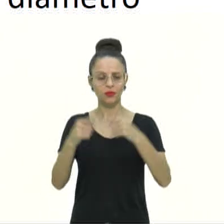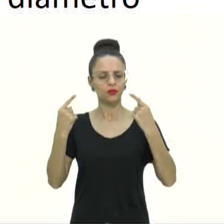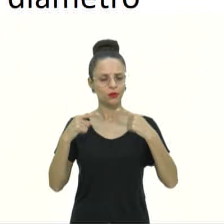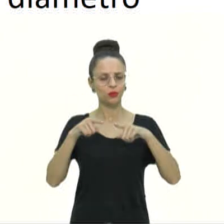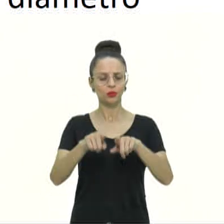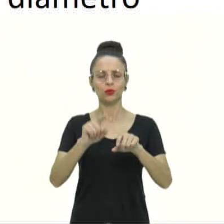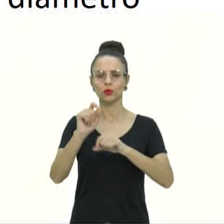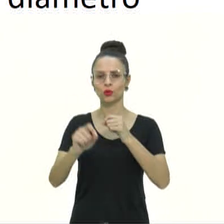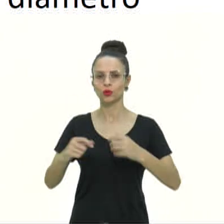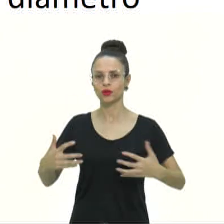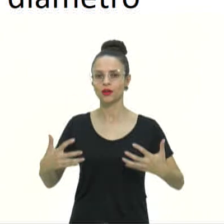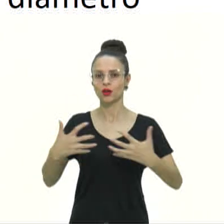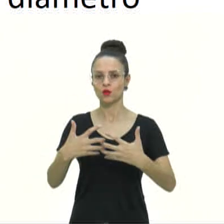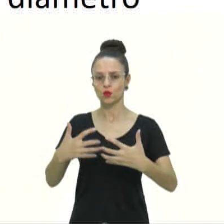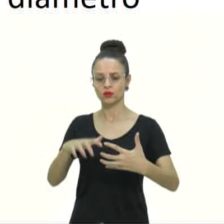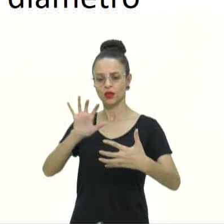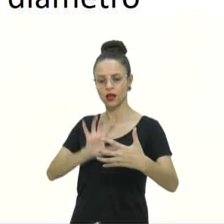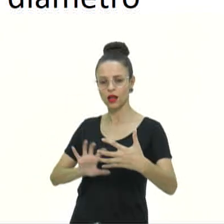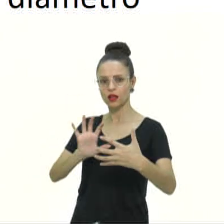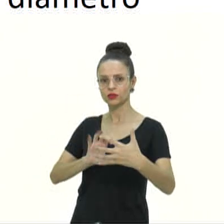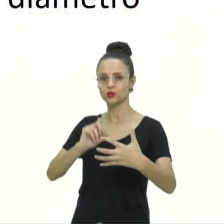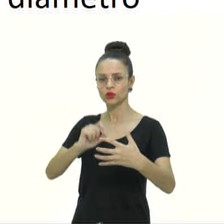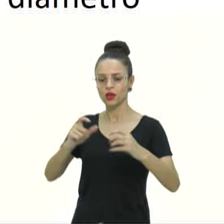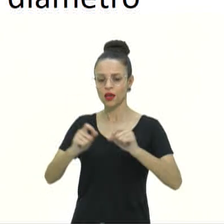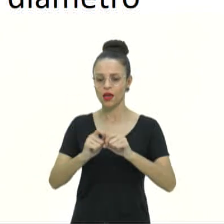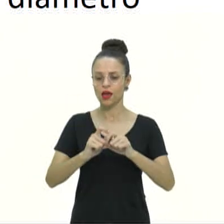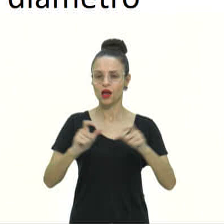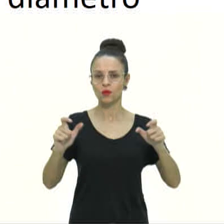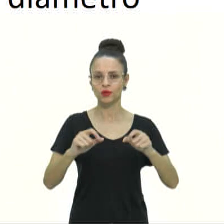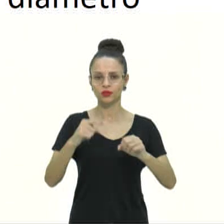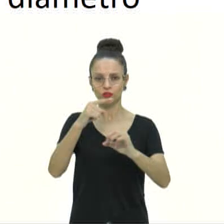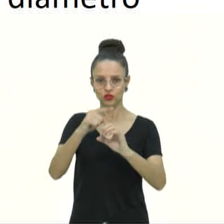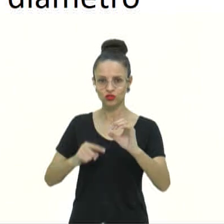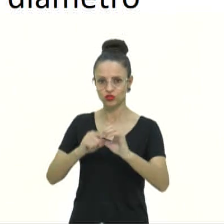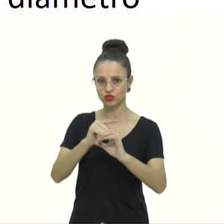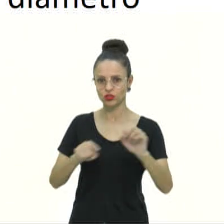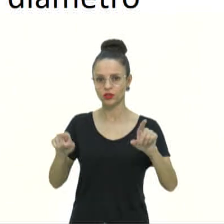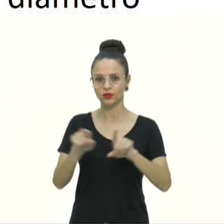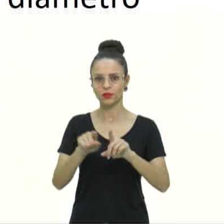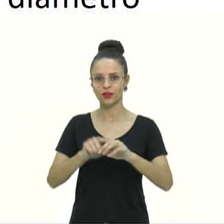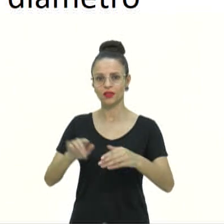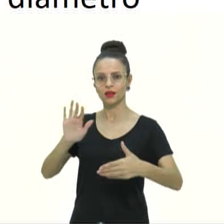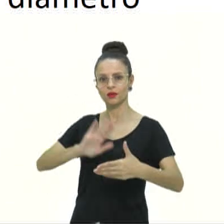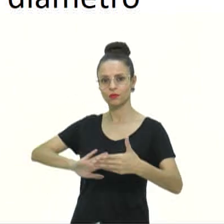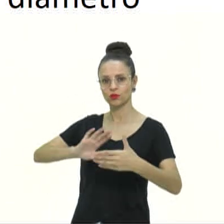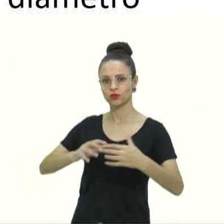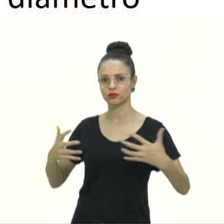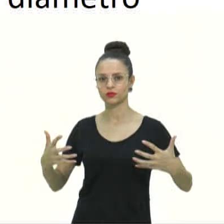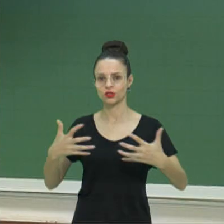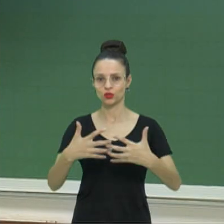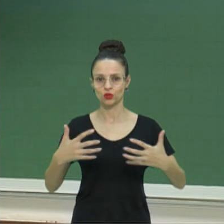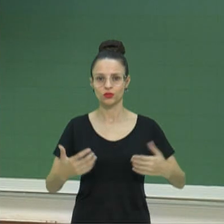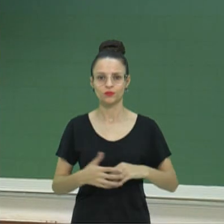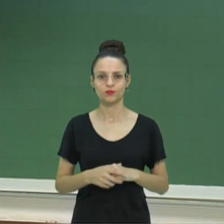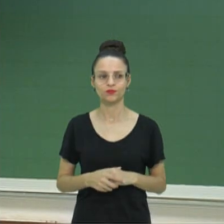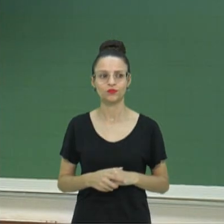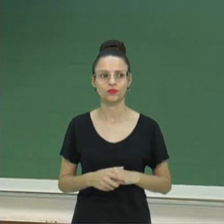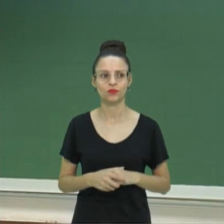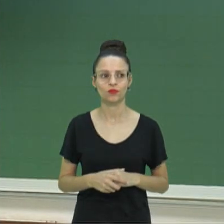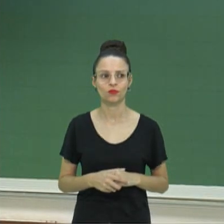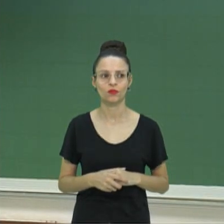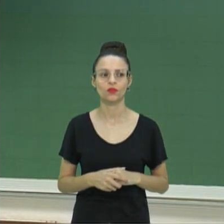externo, as costelas superiores são elevadas, aumentando o diâmetro anteposterior do tórax. Então, como ele fica